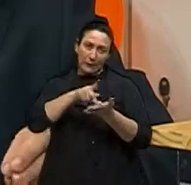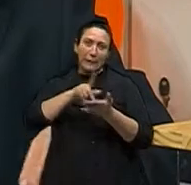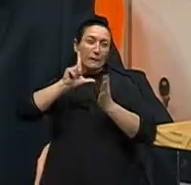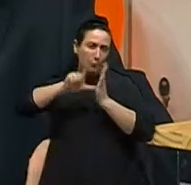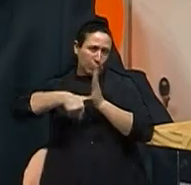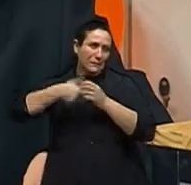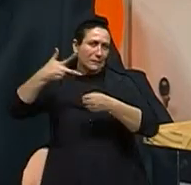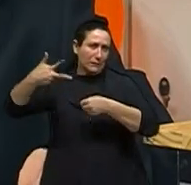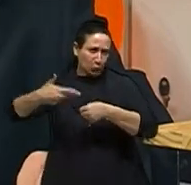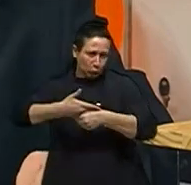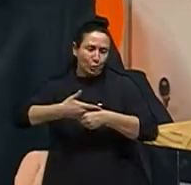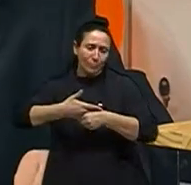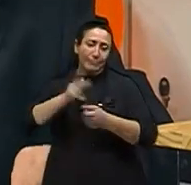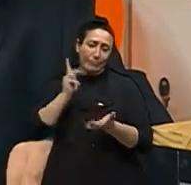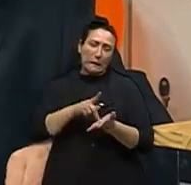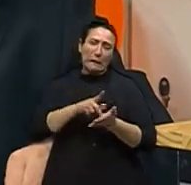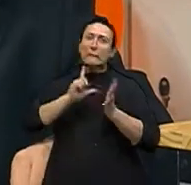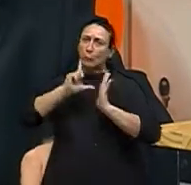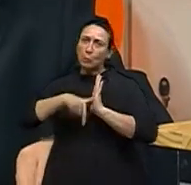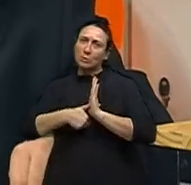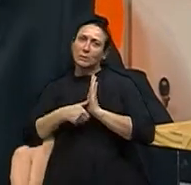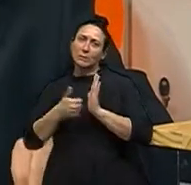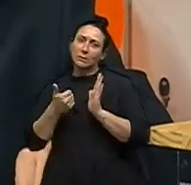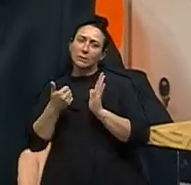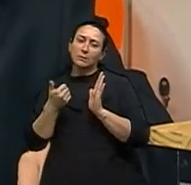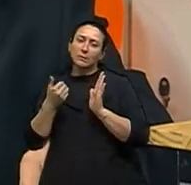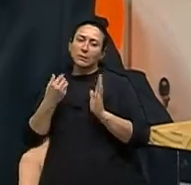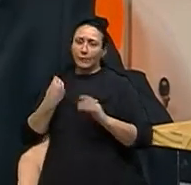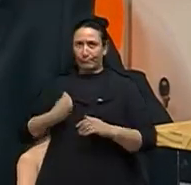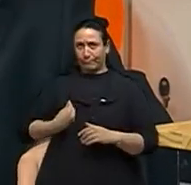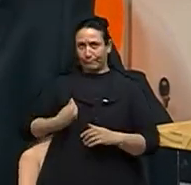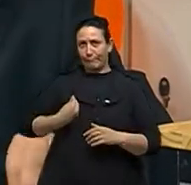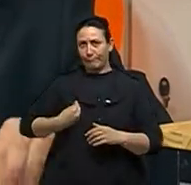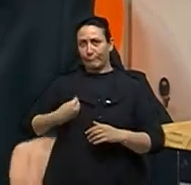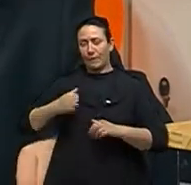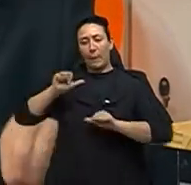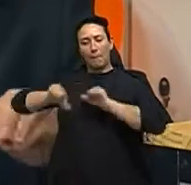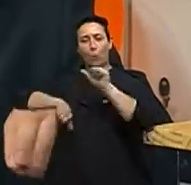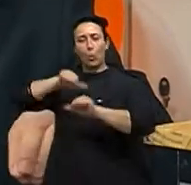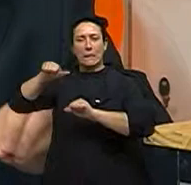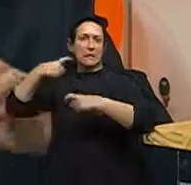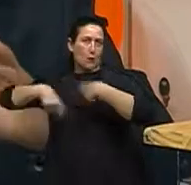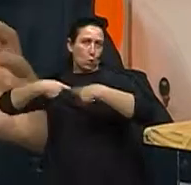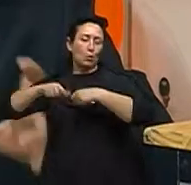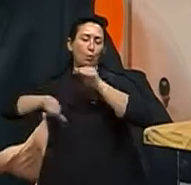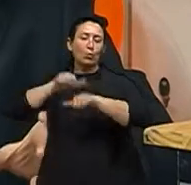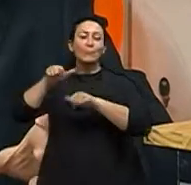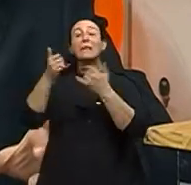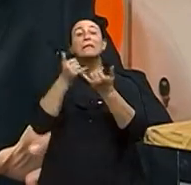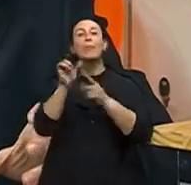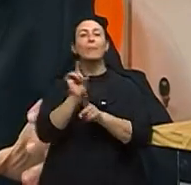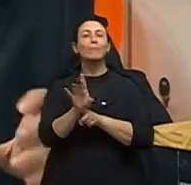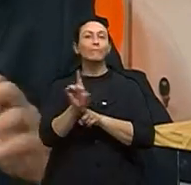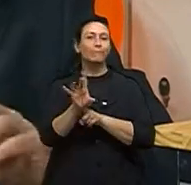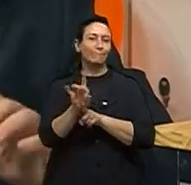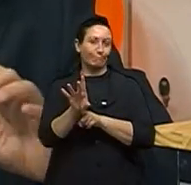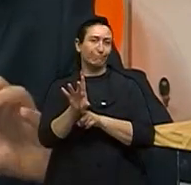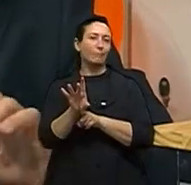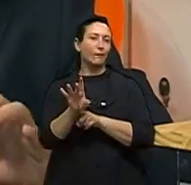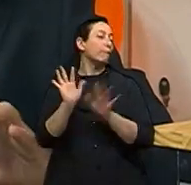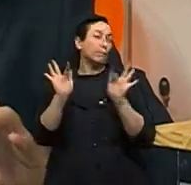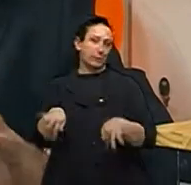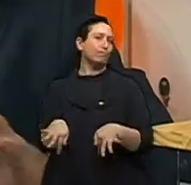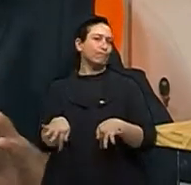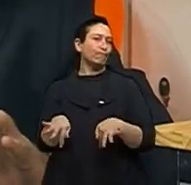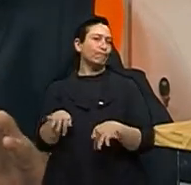certo eh Depois dessa cirurgia não tem mais ejaculação tá o que acontece é retirada a próstata